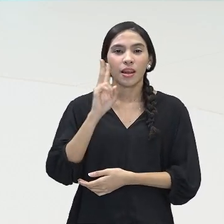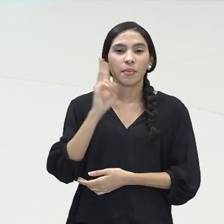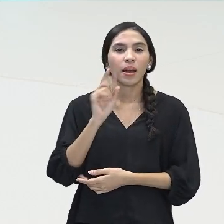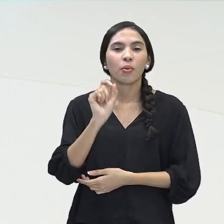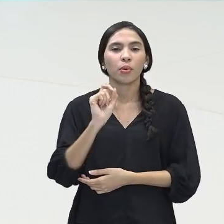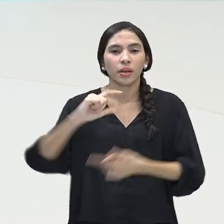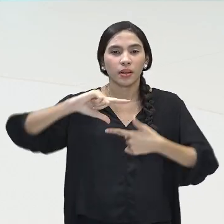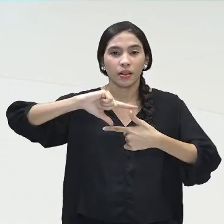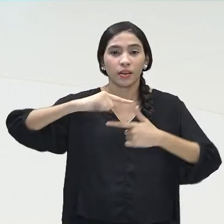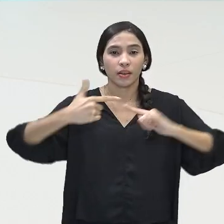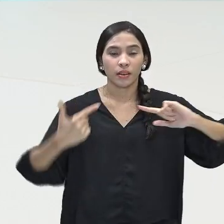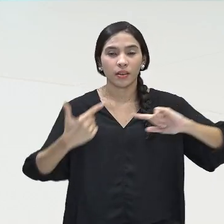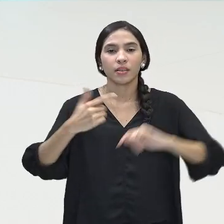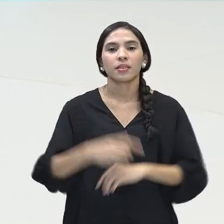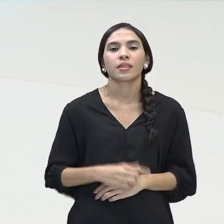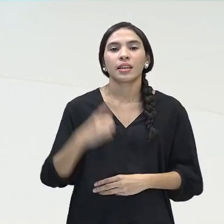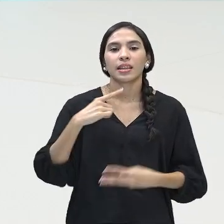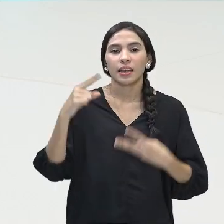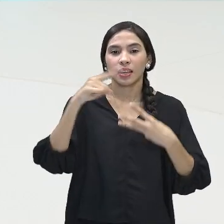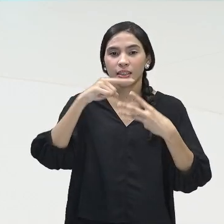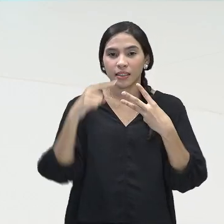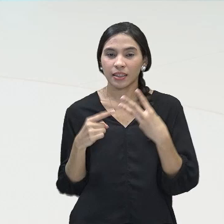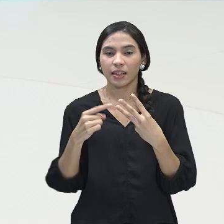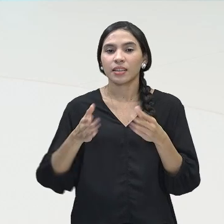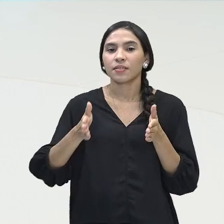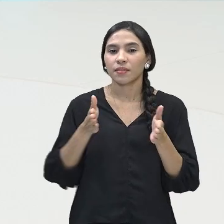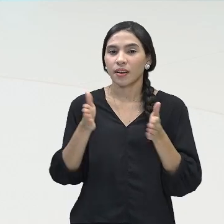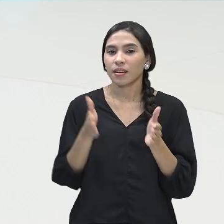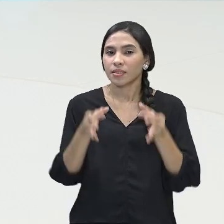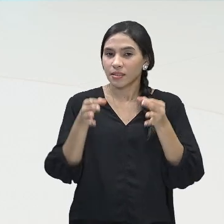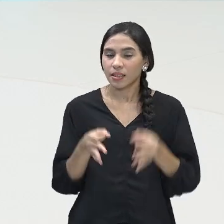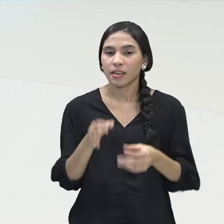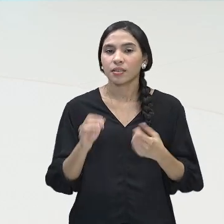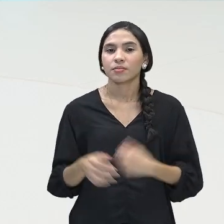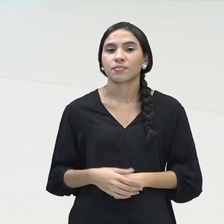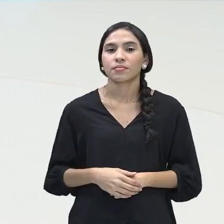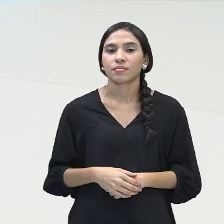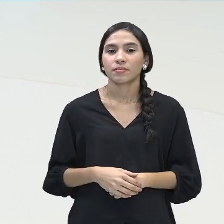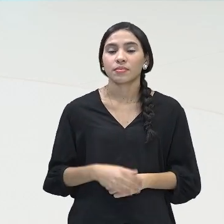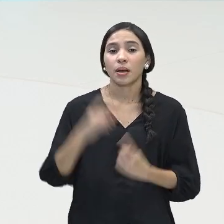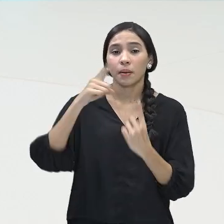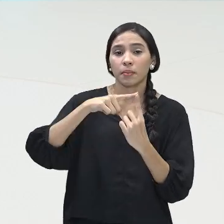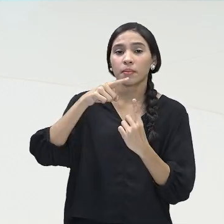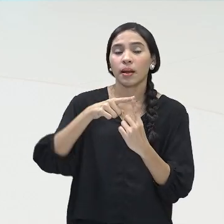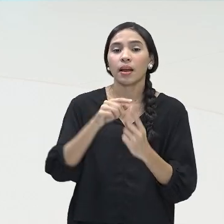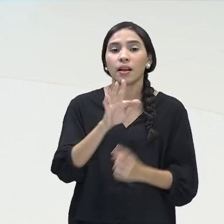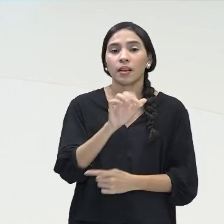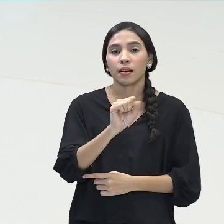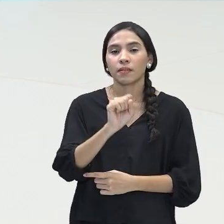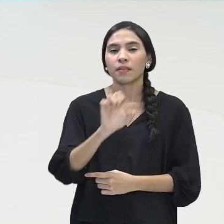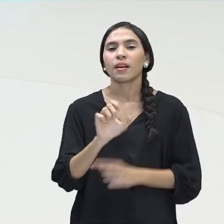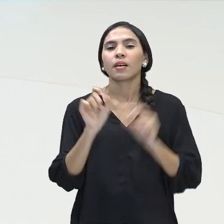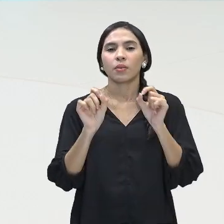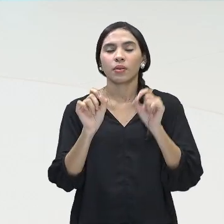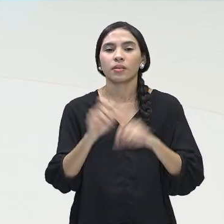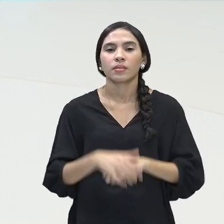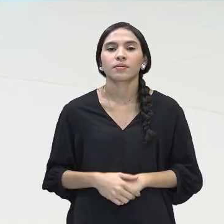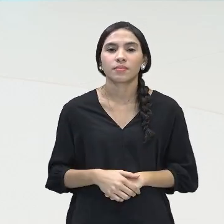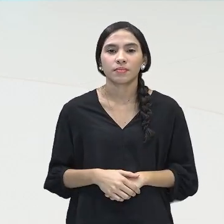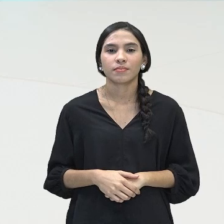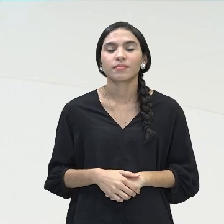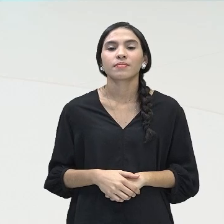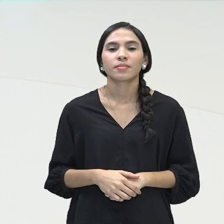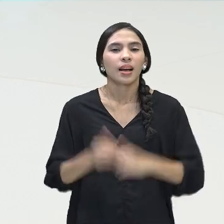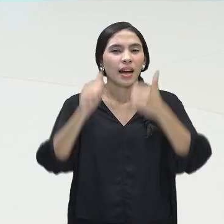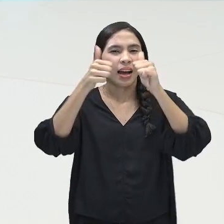modernismo, ele tem 3 fases, certo? A primeira fase é a fase de quê? Com